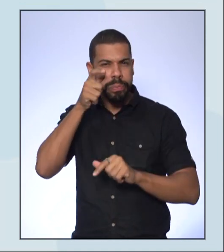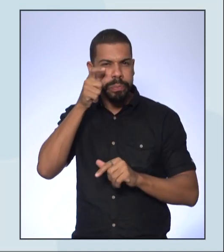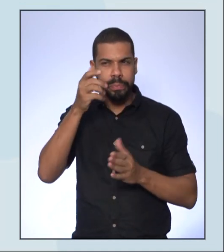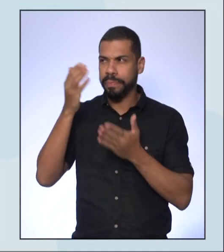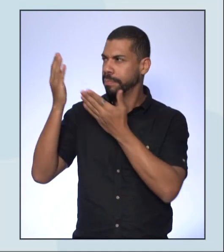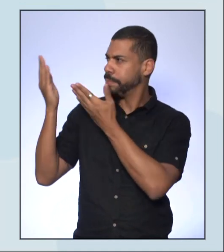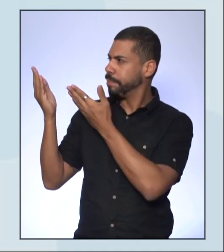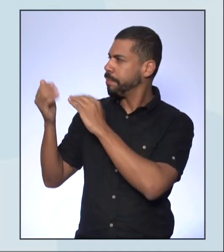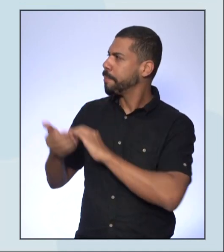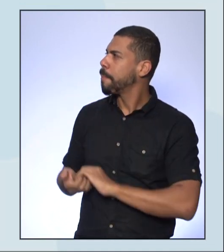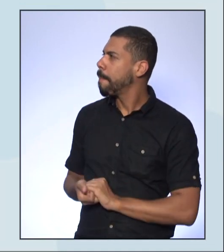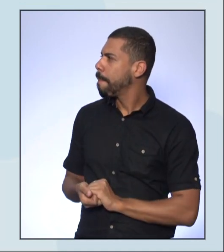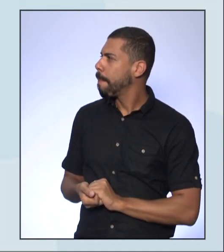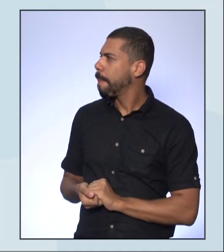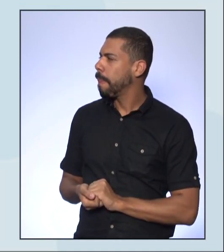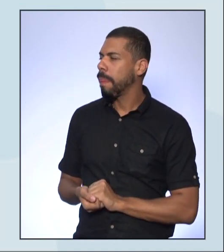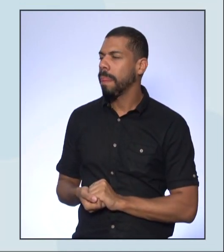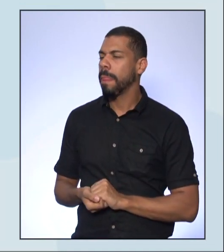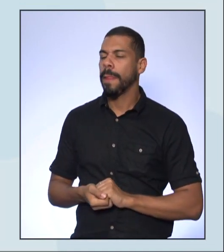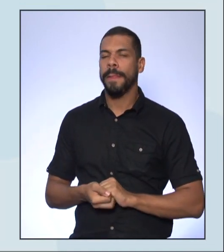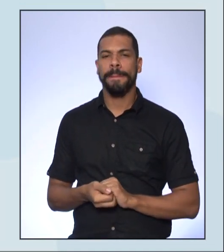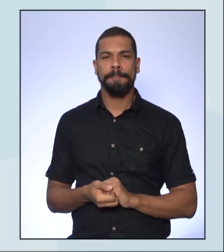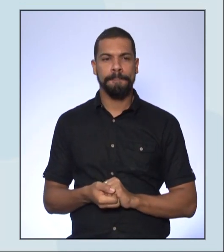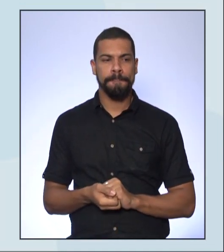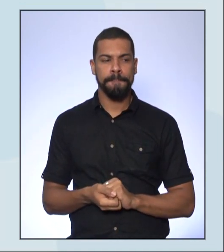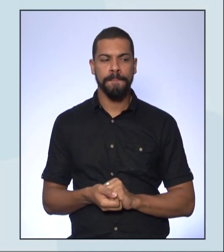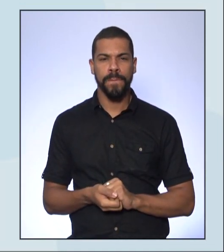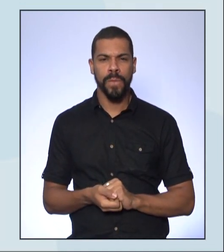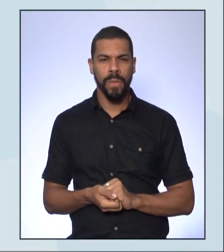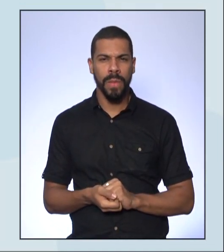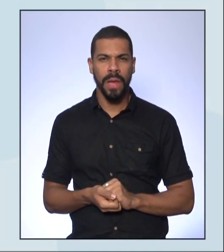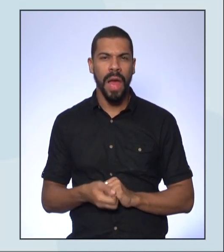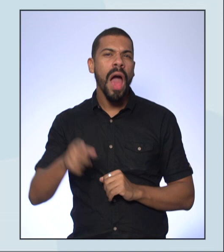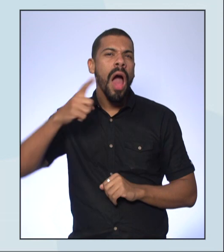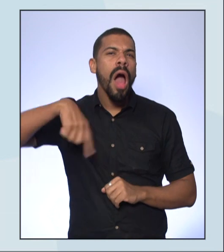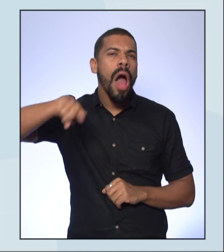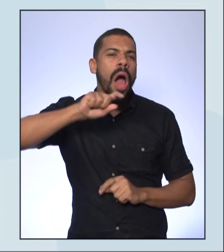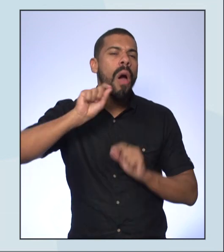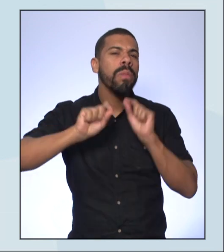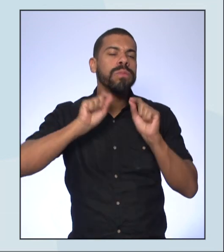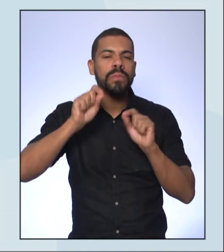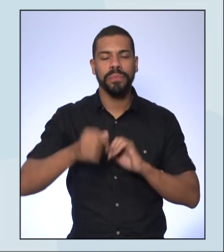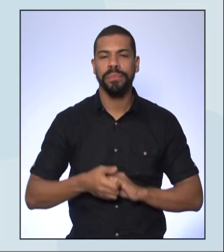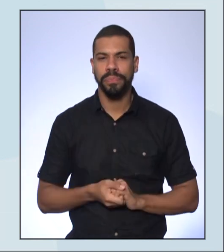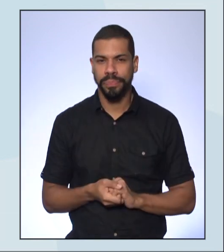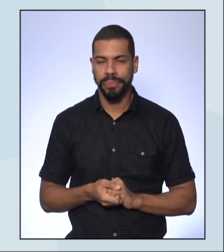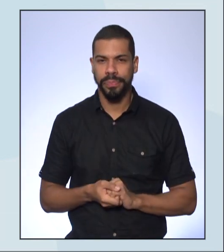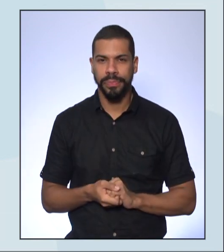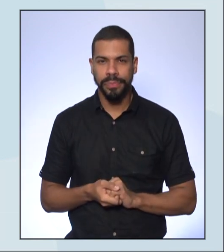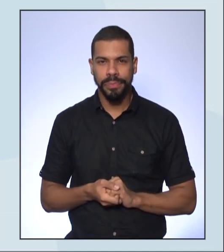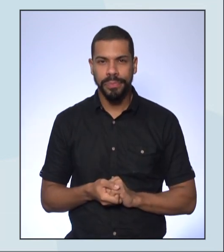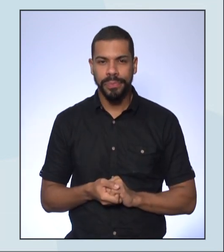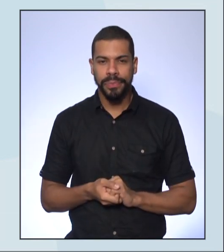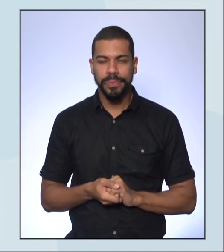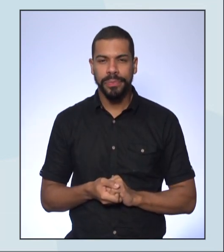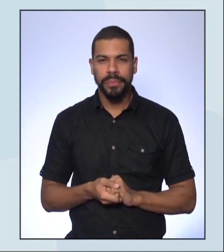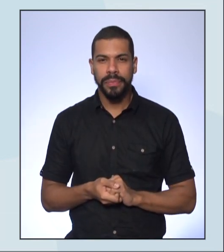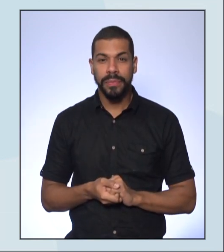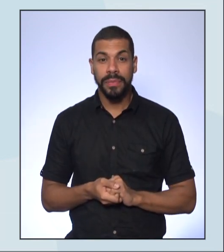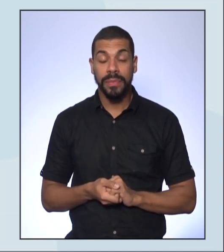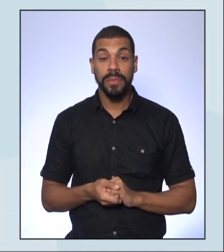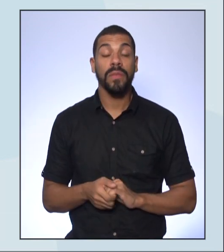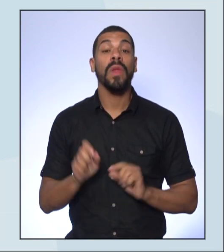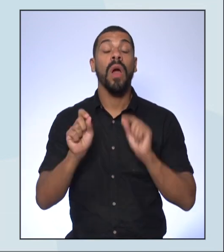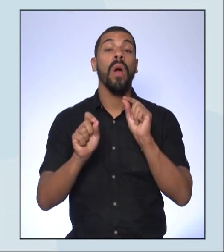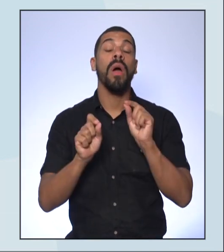né, naquele cabeçalho que eu falei para vocês, que a gente tem, essa imagem é o satélite GOES, está lá no infravermelho, e a questão